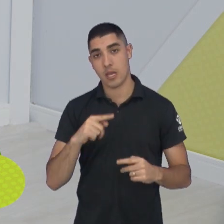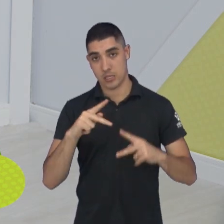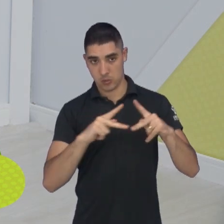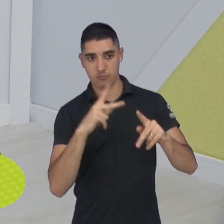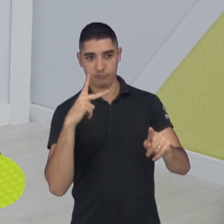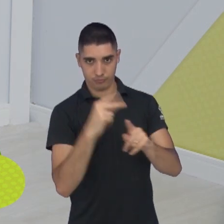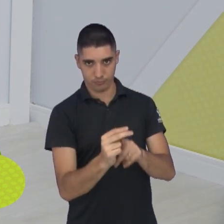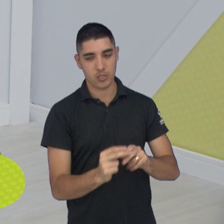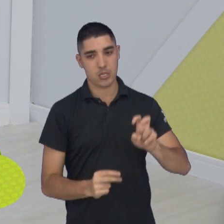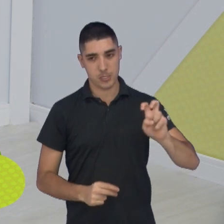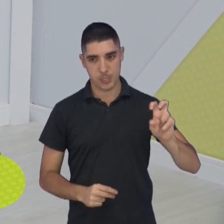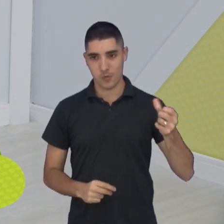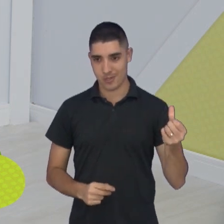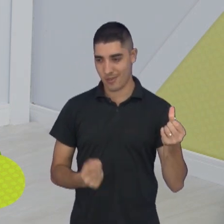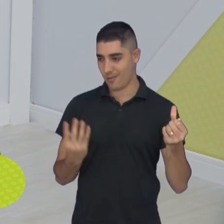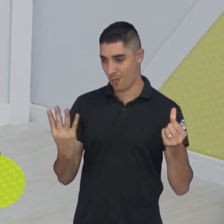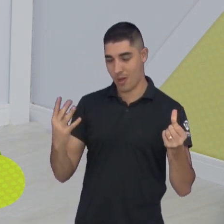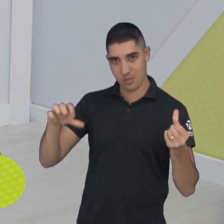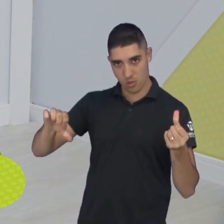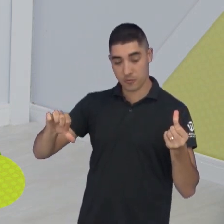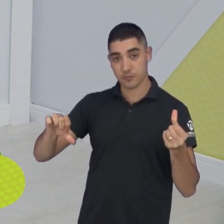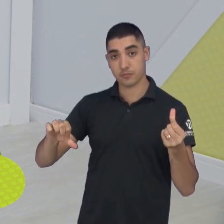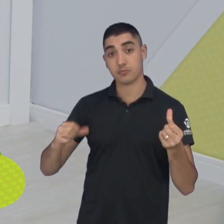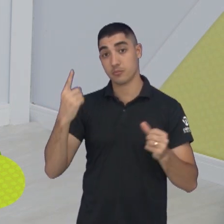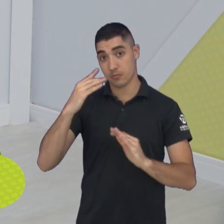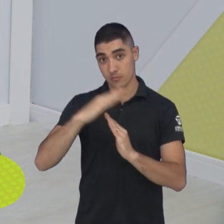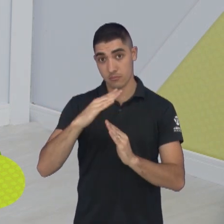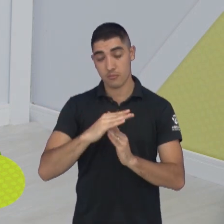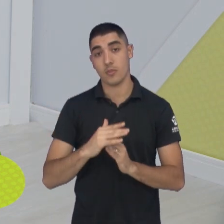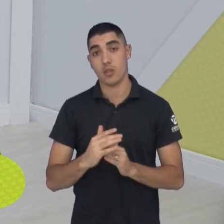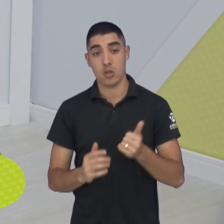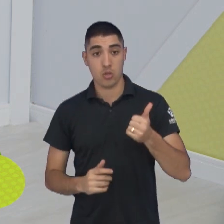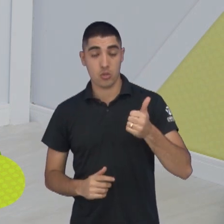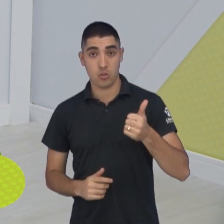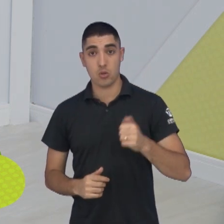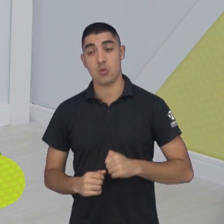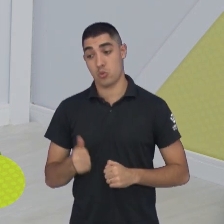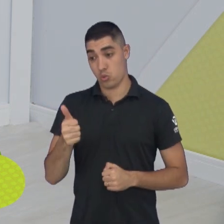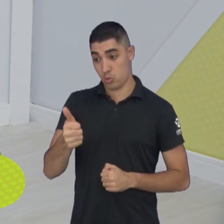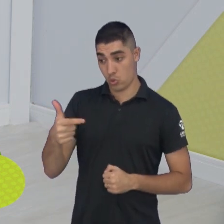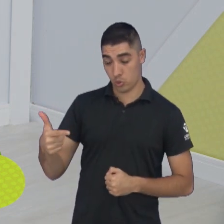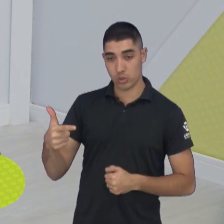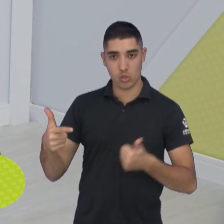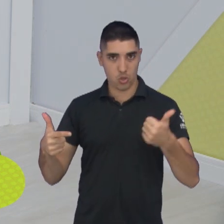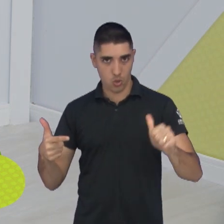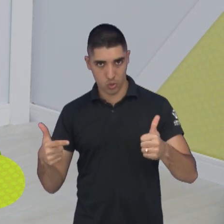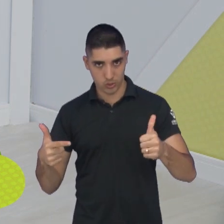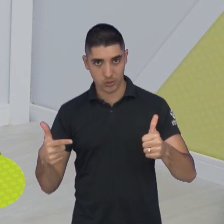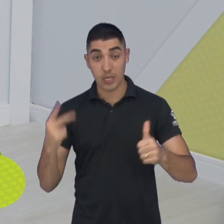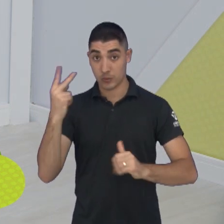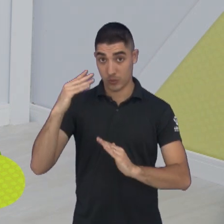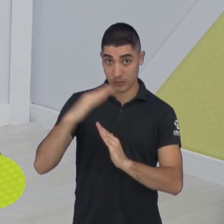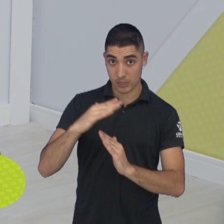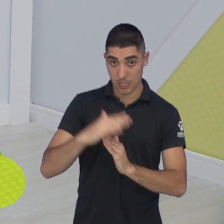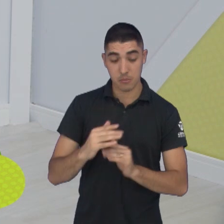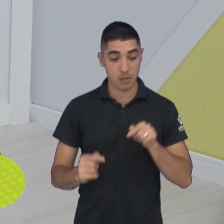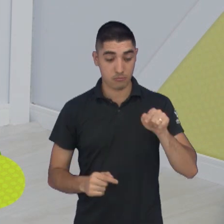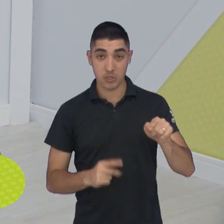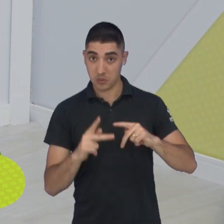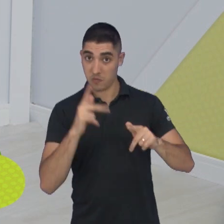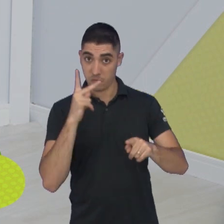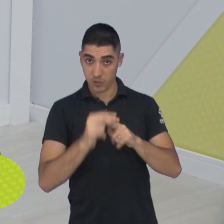José, 56-49. Primeiro quarto, 12-11 para o Corinthians. Segundo quarto, vitória do São